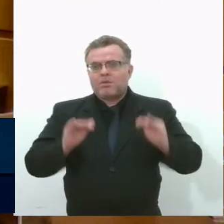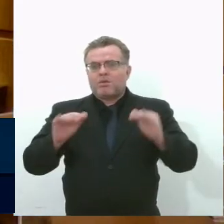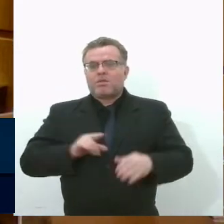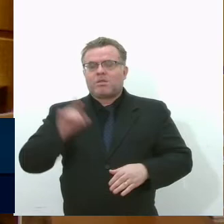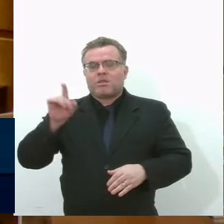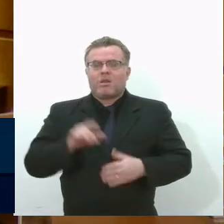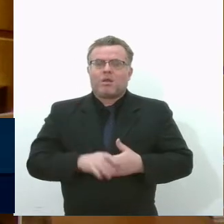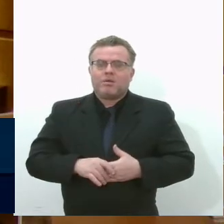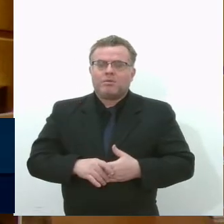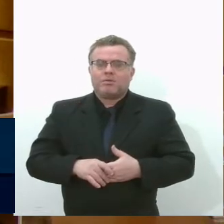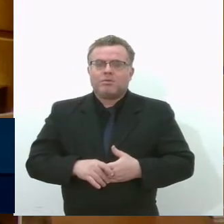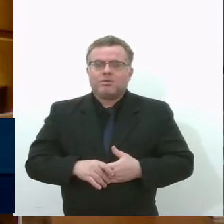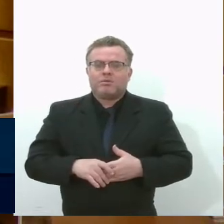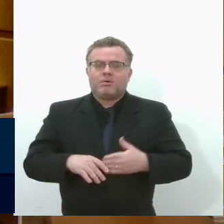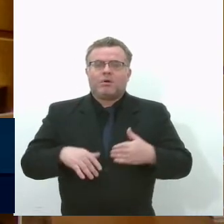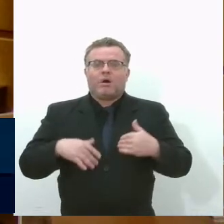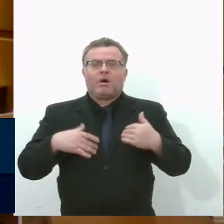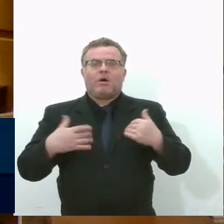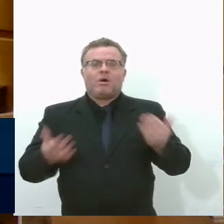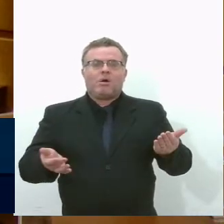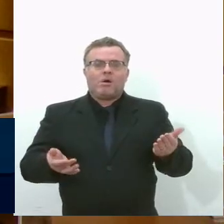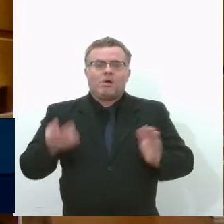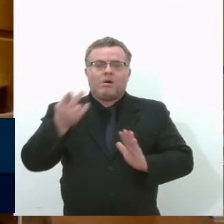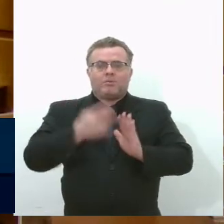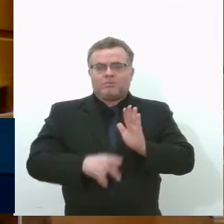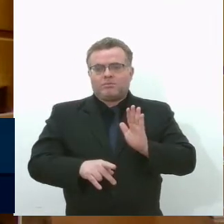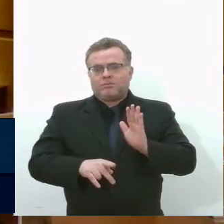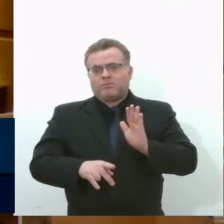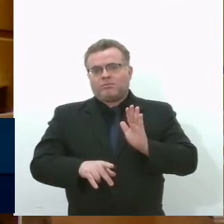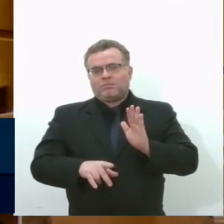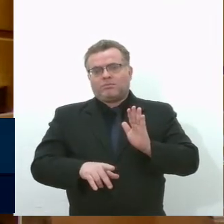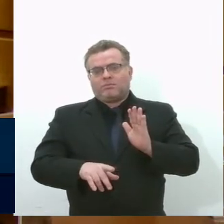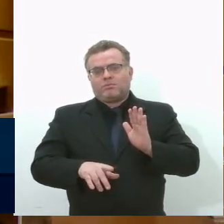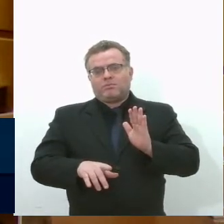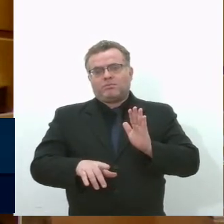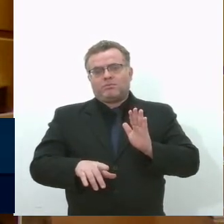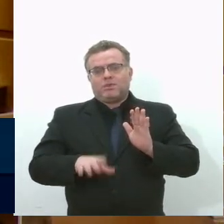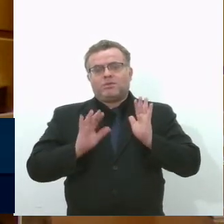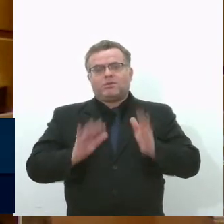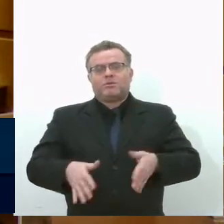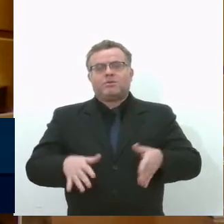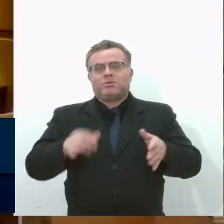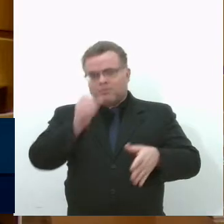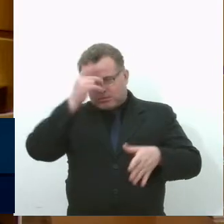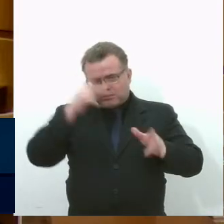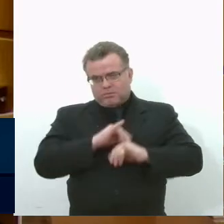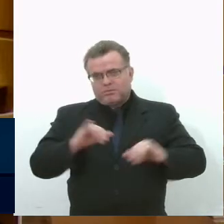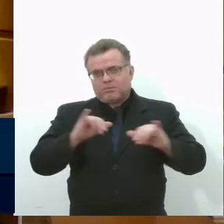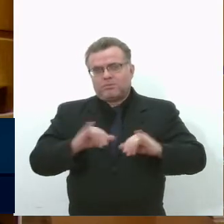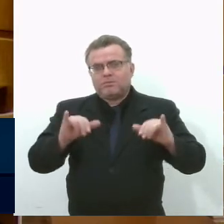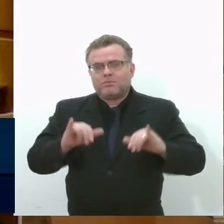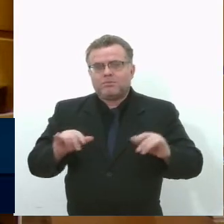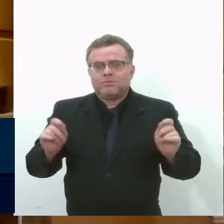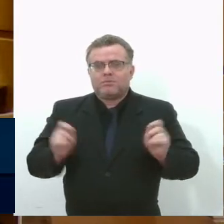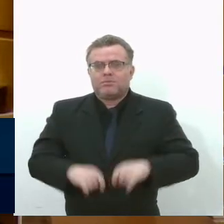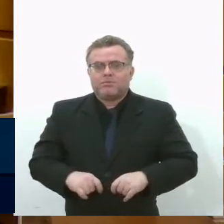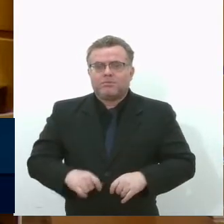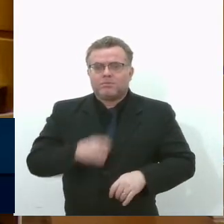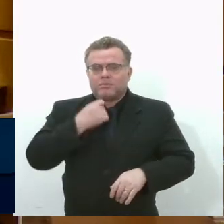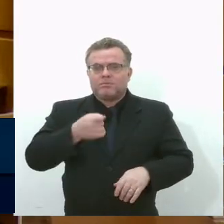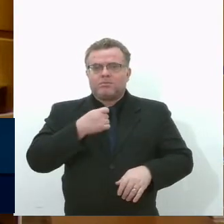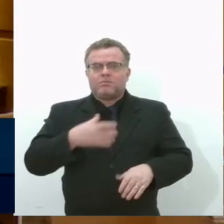Portanto, o projeto ou os projetos que o prefeito de Aracaju anuncia segundo os setores da imprensa, para